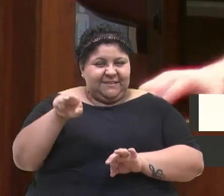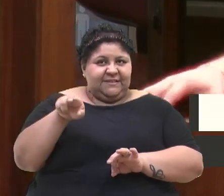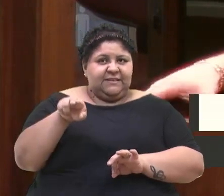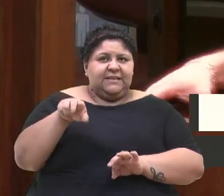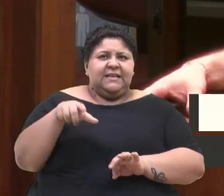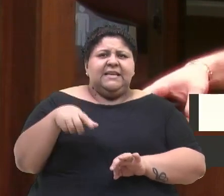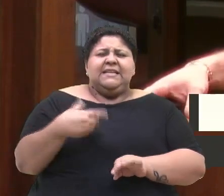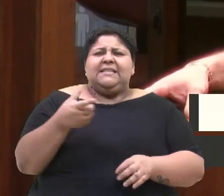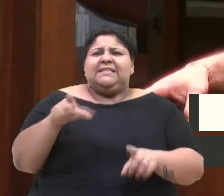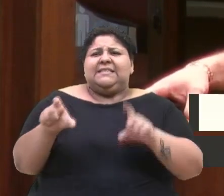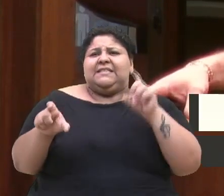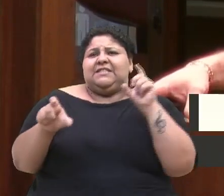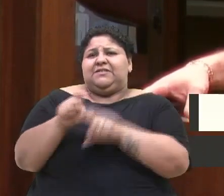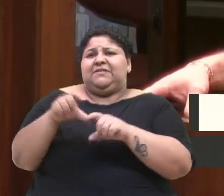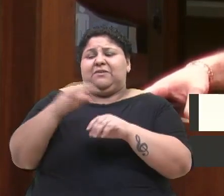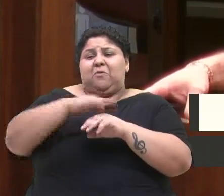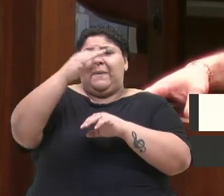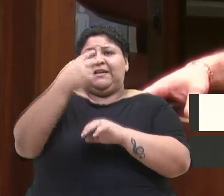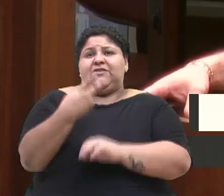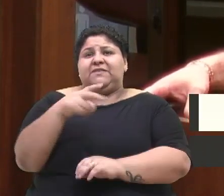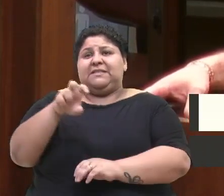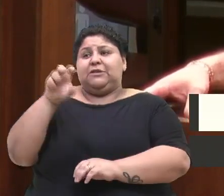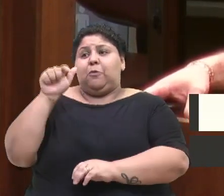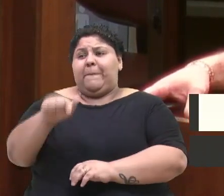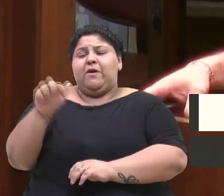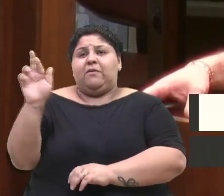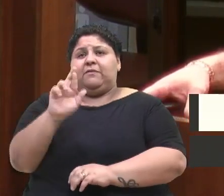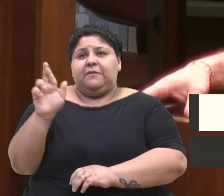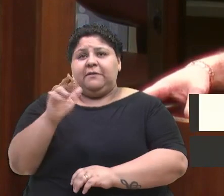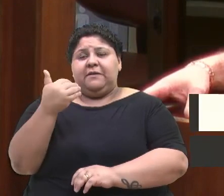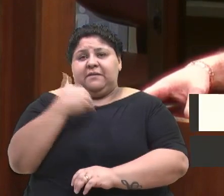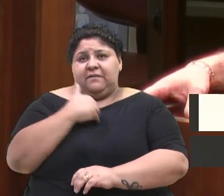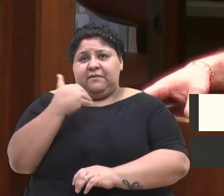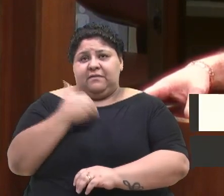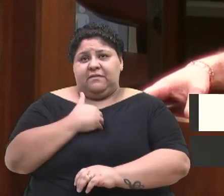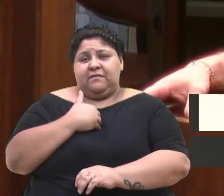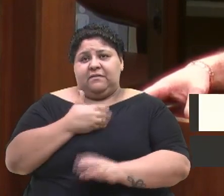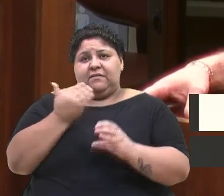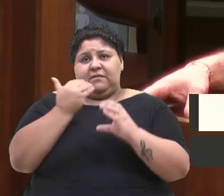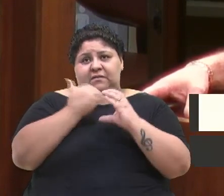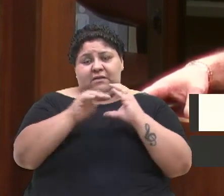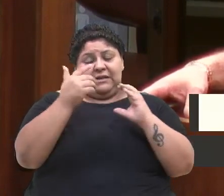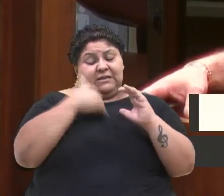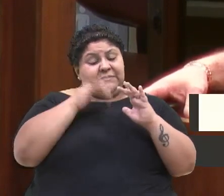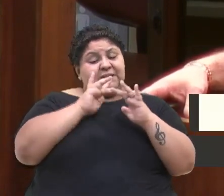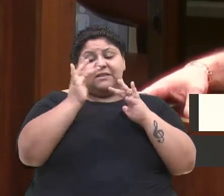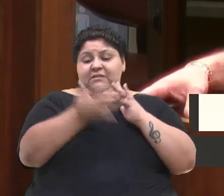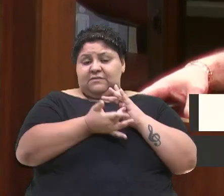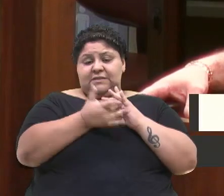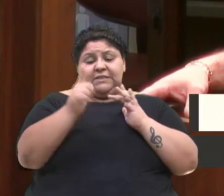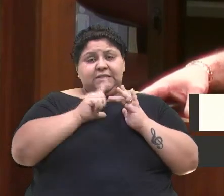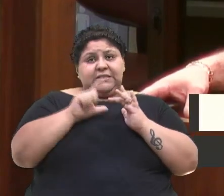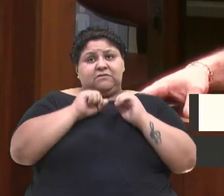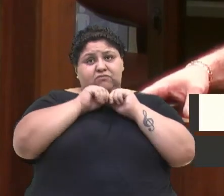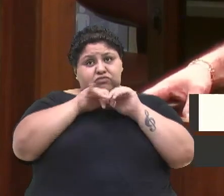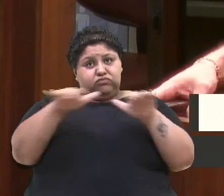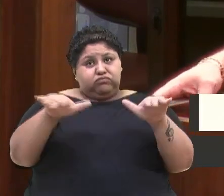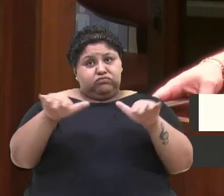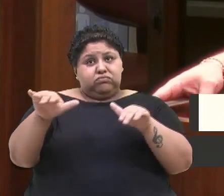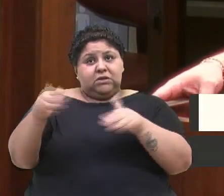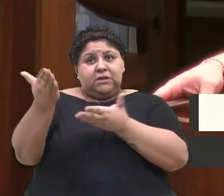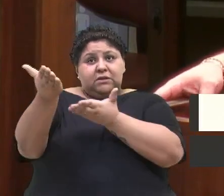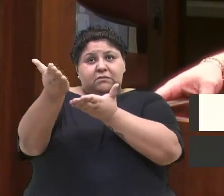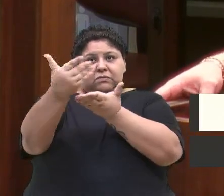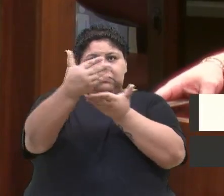de mais de R$25 mil. Então, eu vou lançar, pelo menos nas minhas redes sociais, aqui uma campanha de arrecadação, uma